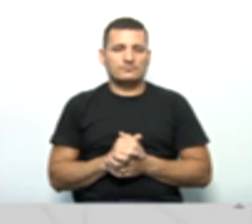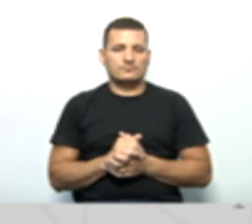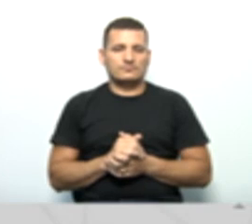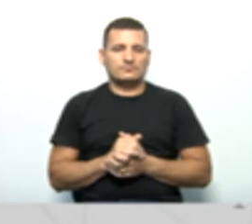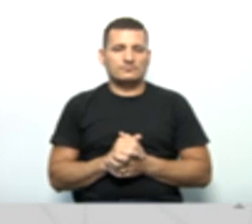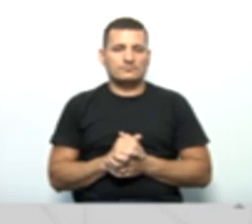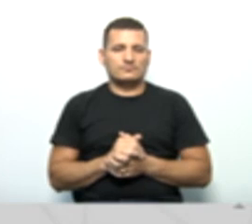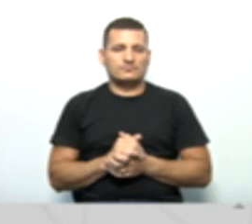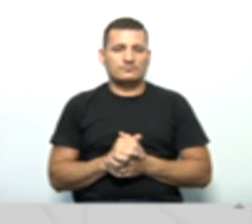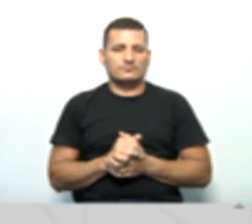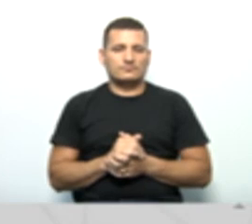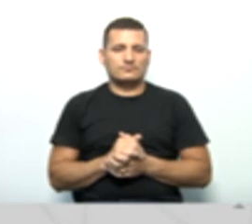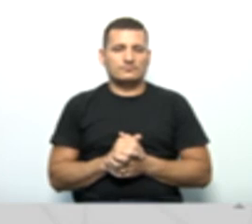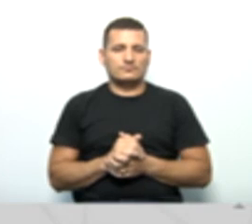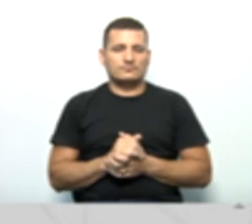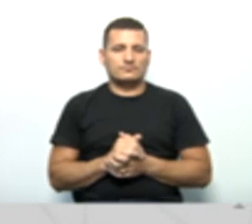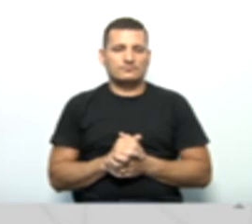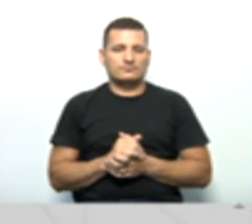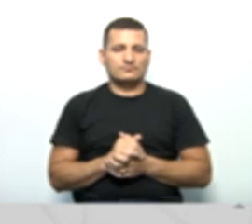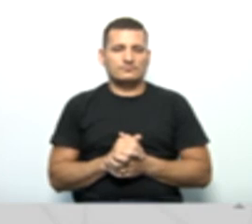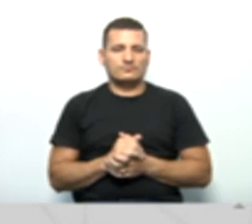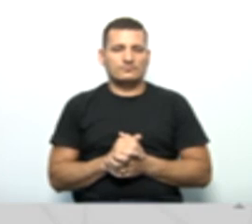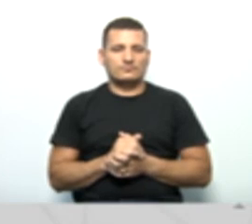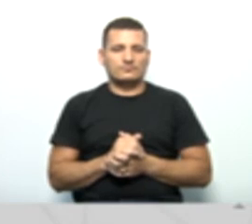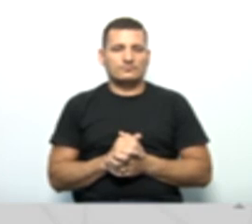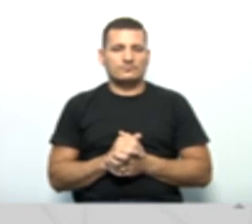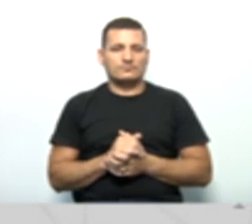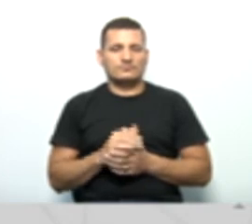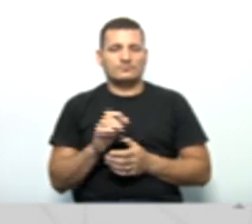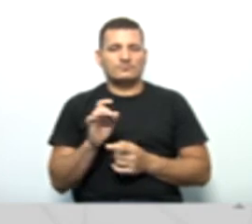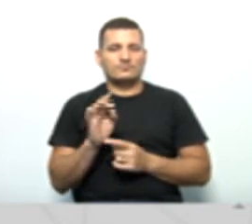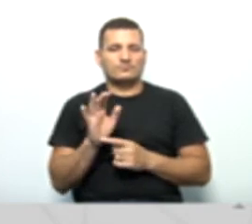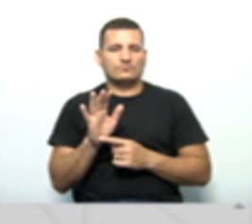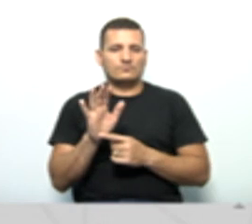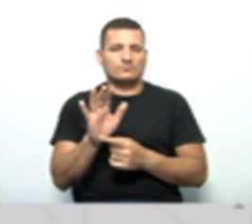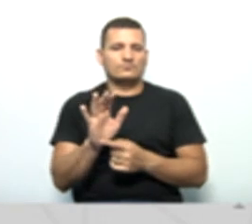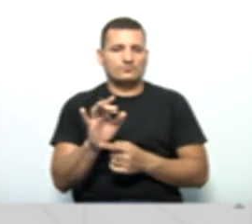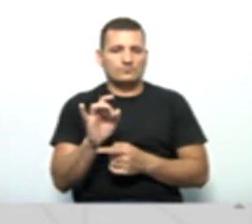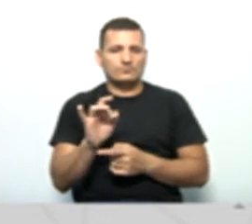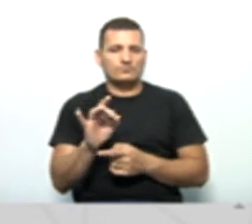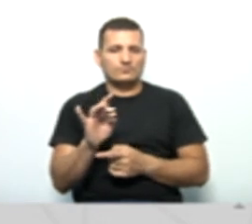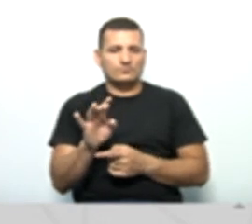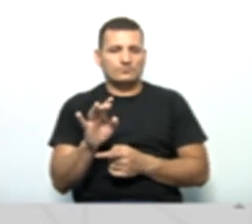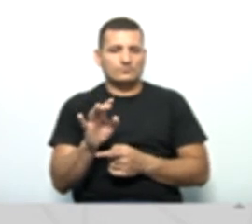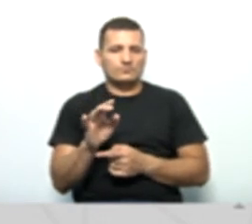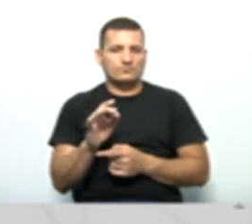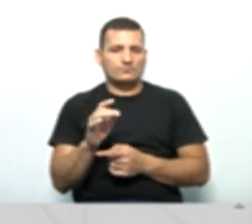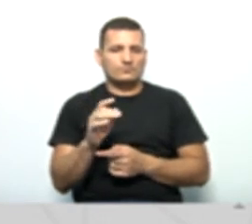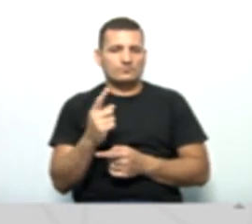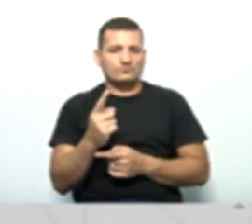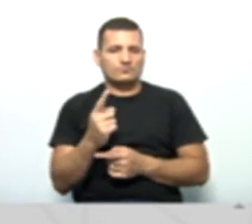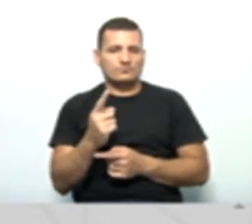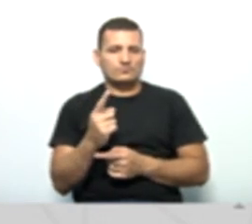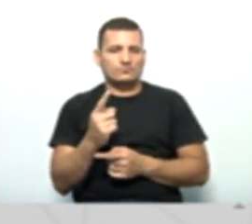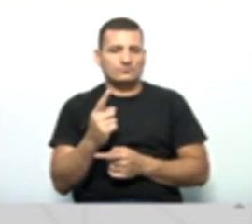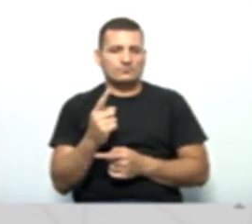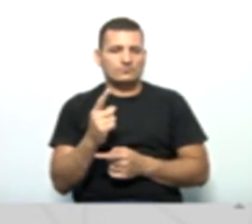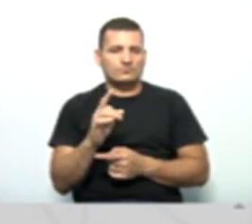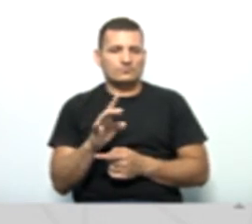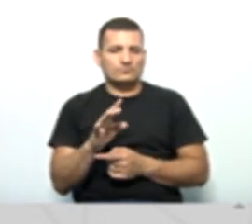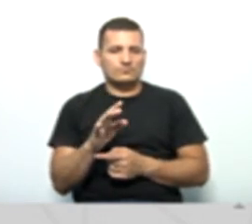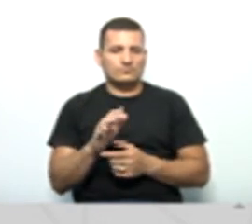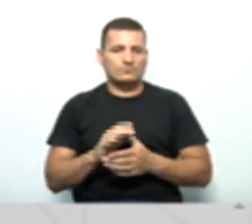um deles. É como se ele pegasse... isso aqui eu já estou mostrando, eu não preciso mostrar ele duas vezes. Que ele transforma em